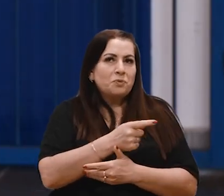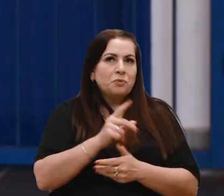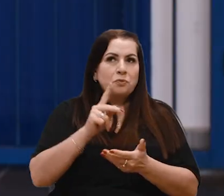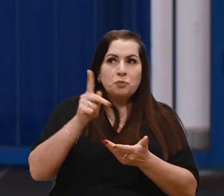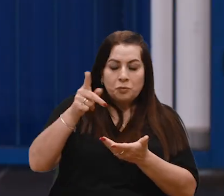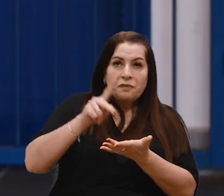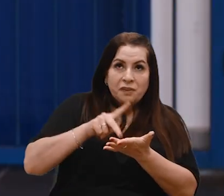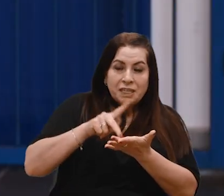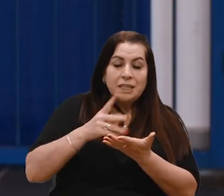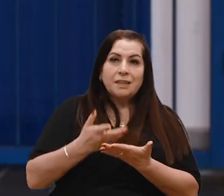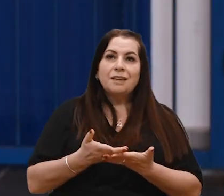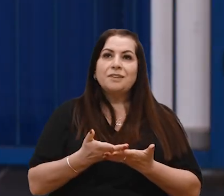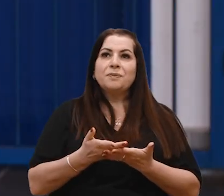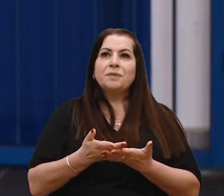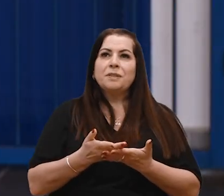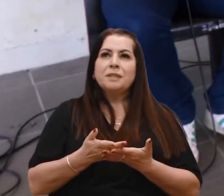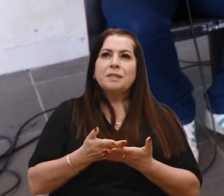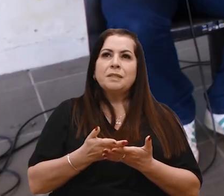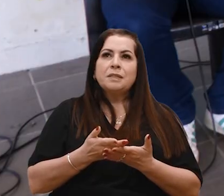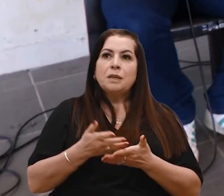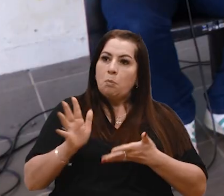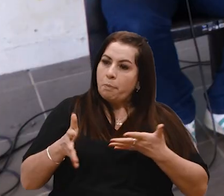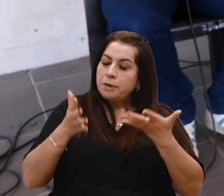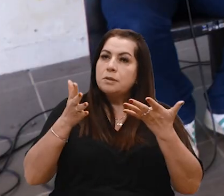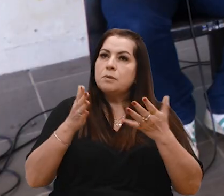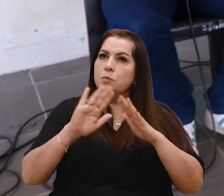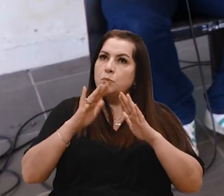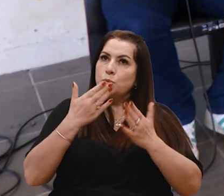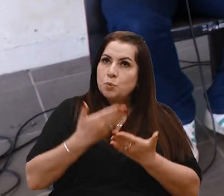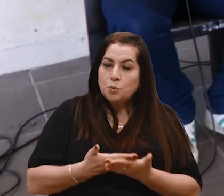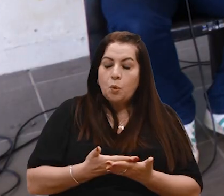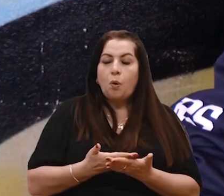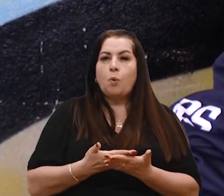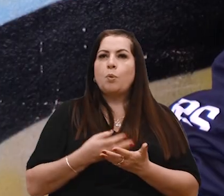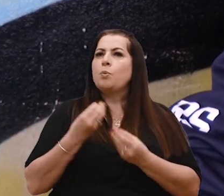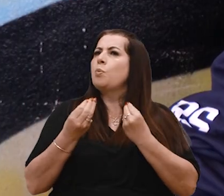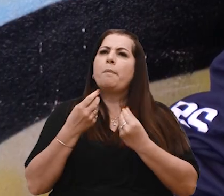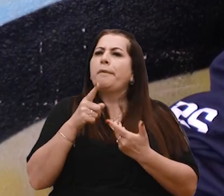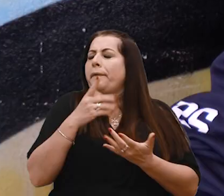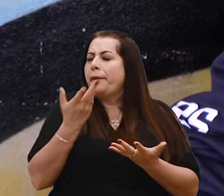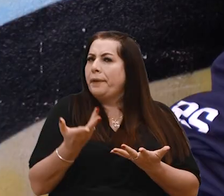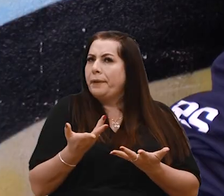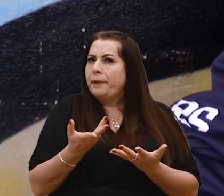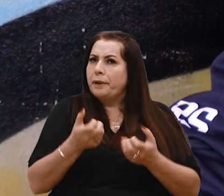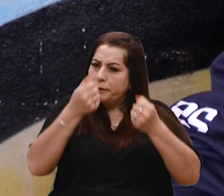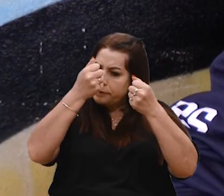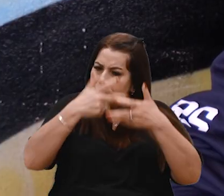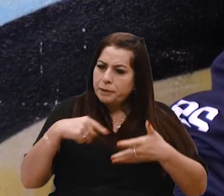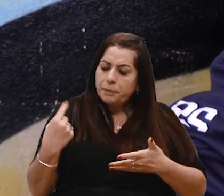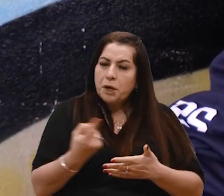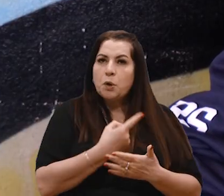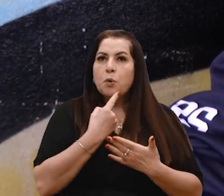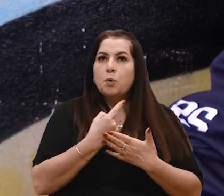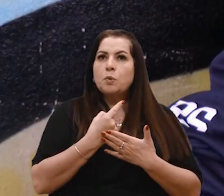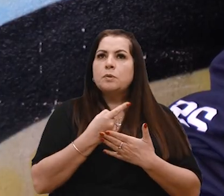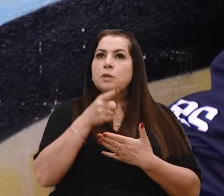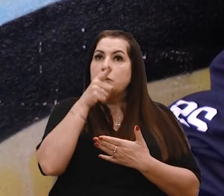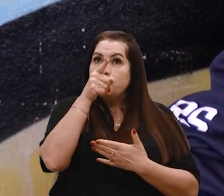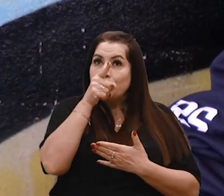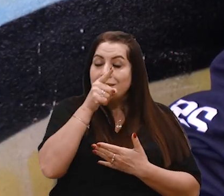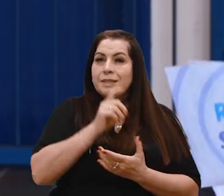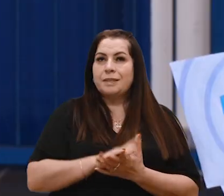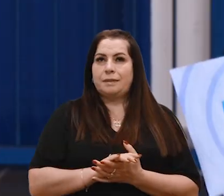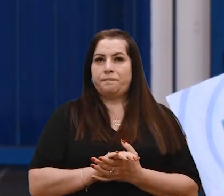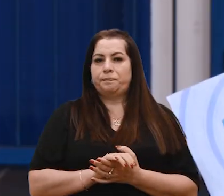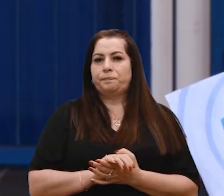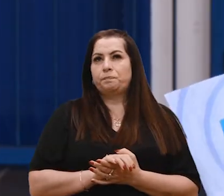na verdade, fazendo com que mobilizando a escola. Como é que é isso? Explica para a gente.